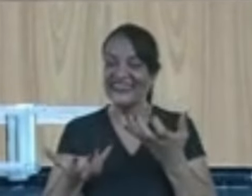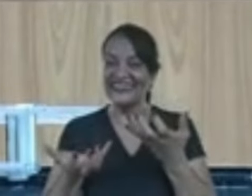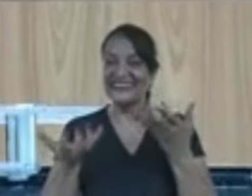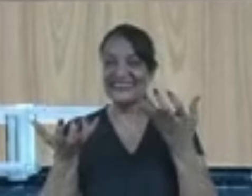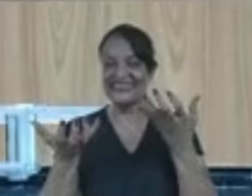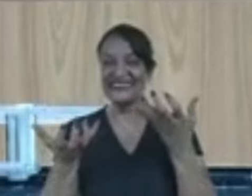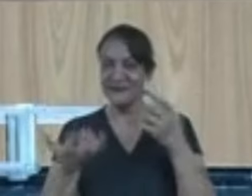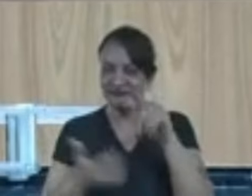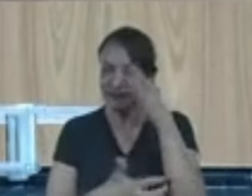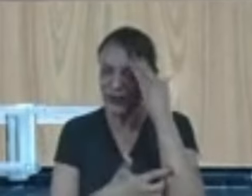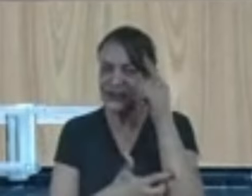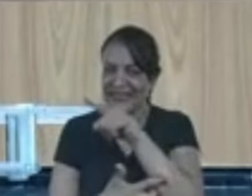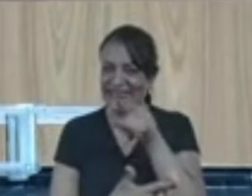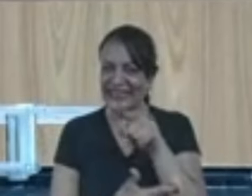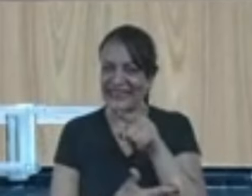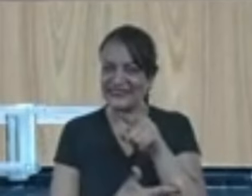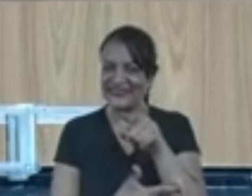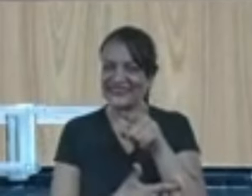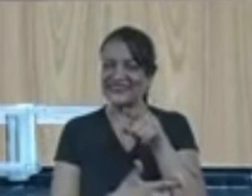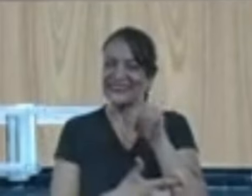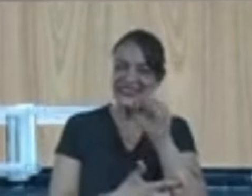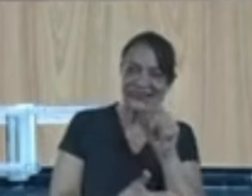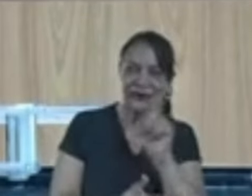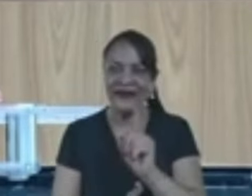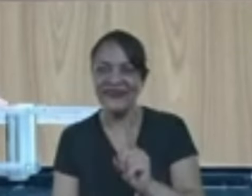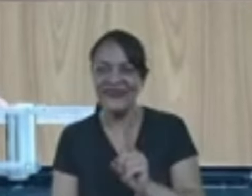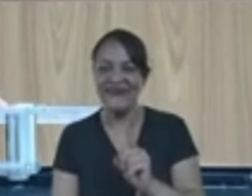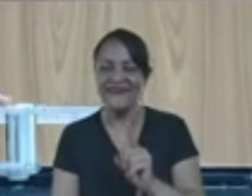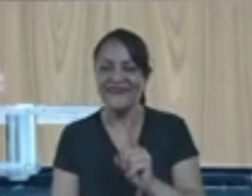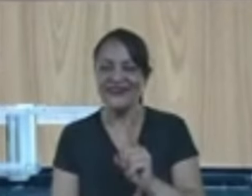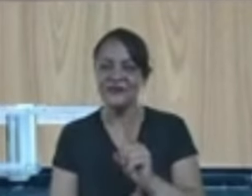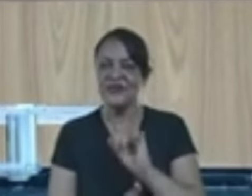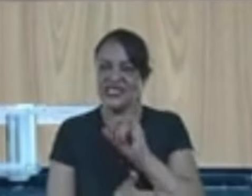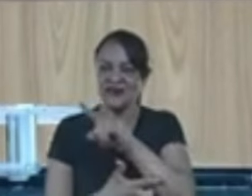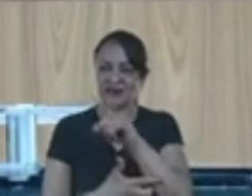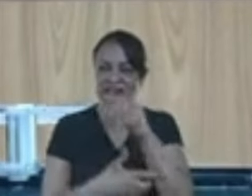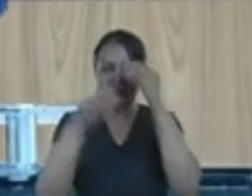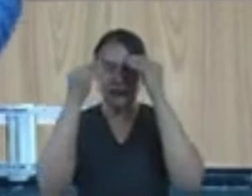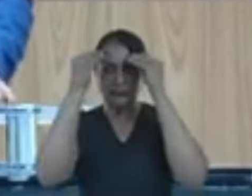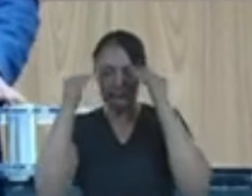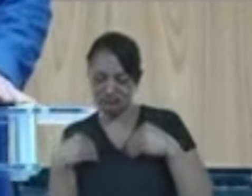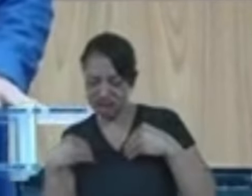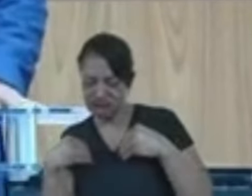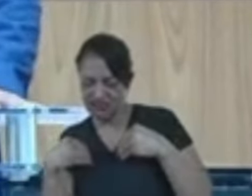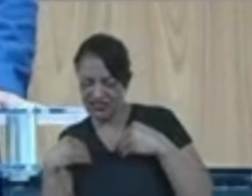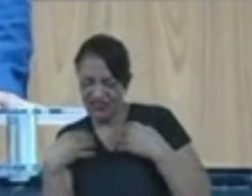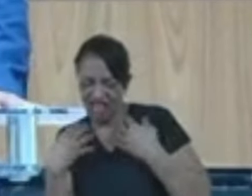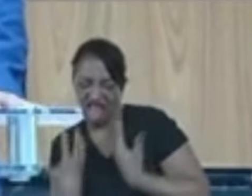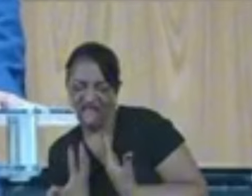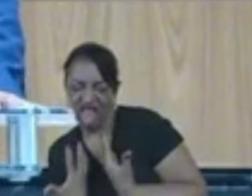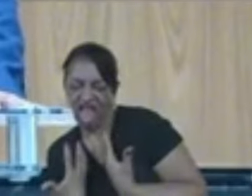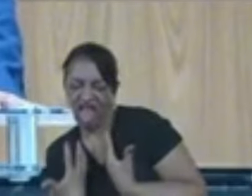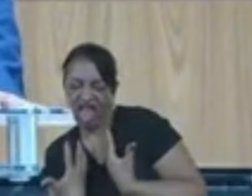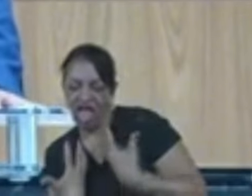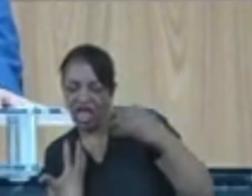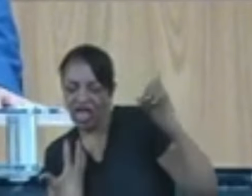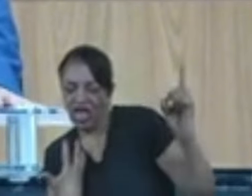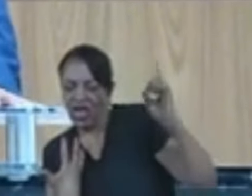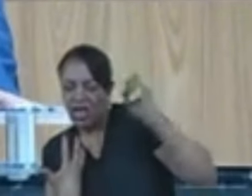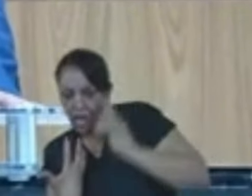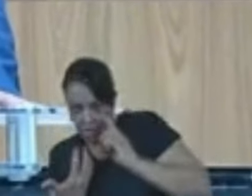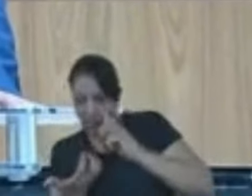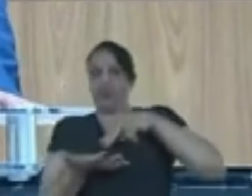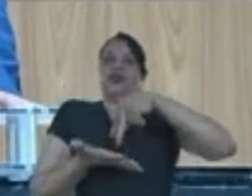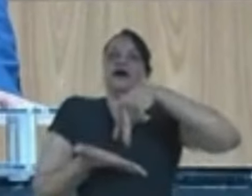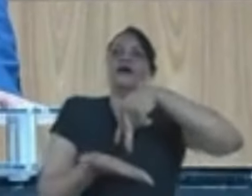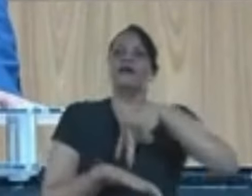Vocês estão entendendo? Se ele está desanimado, ele quer que você fique animado. Uma certa vez, na